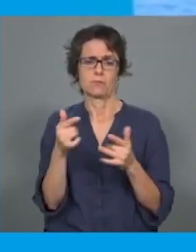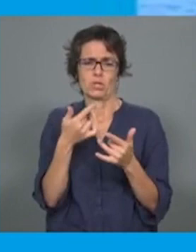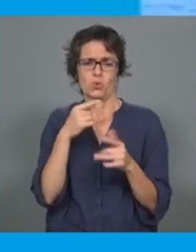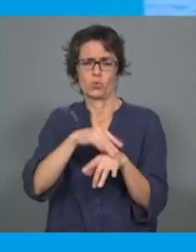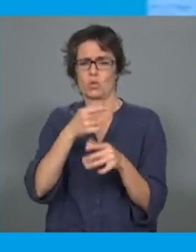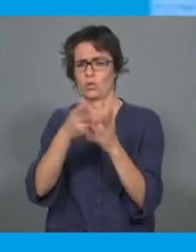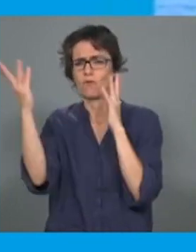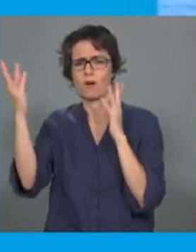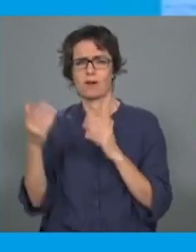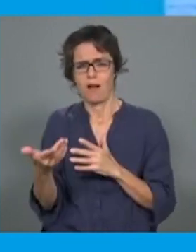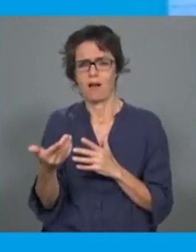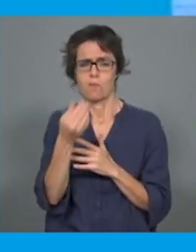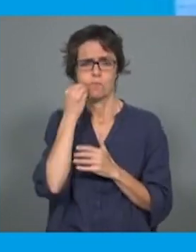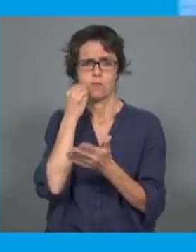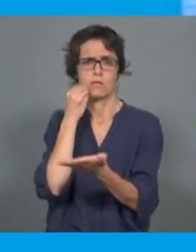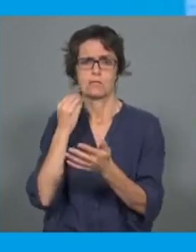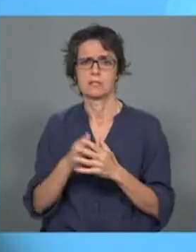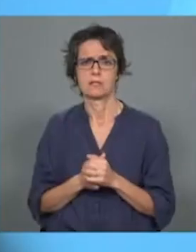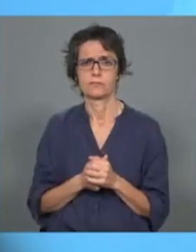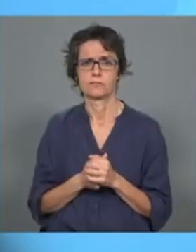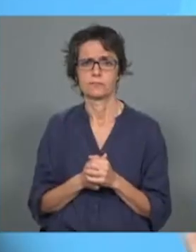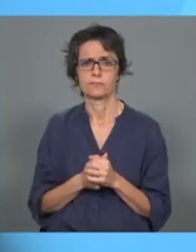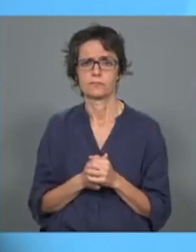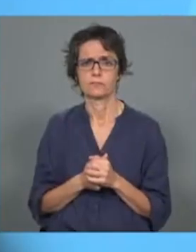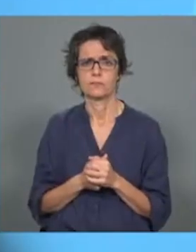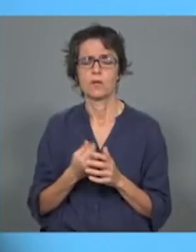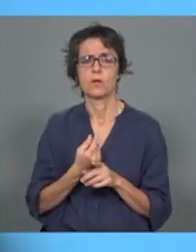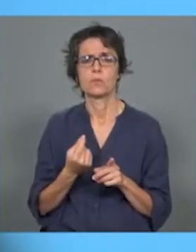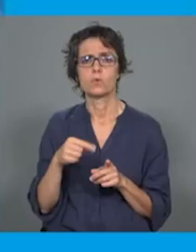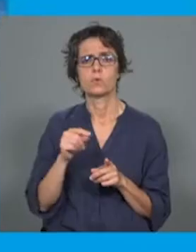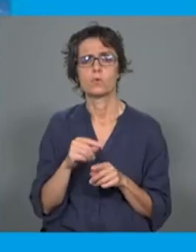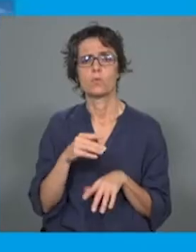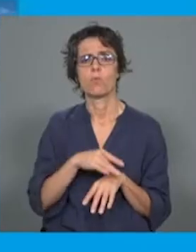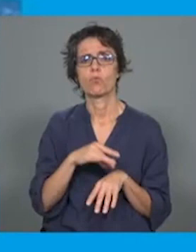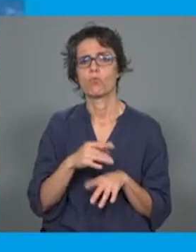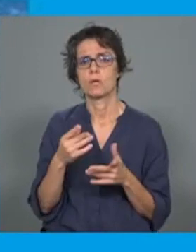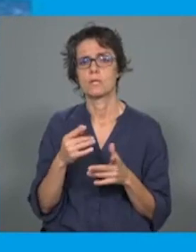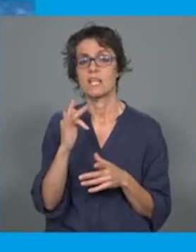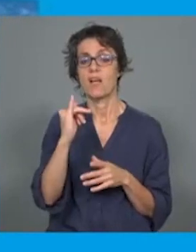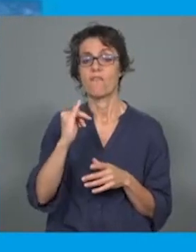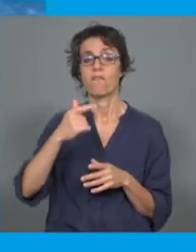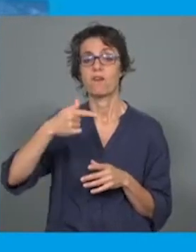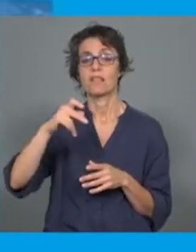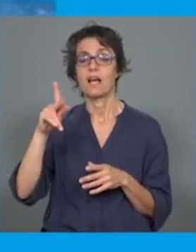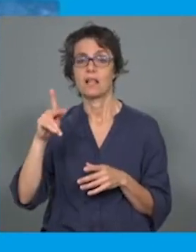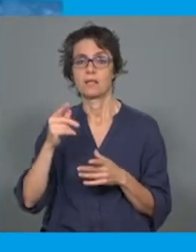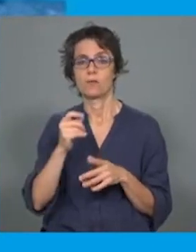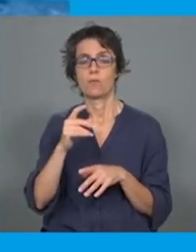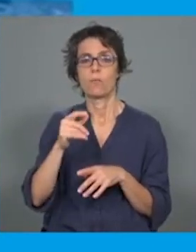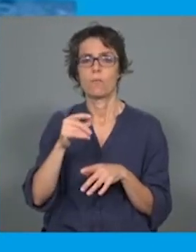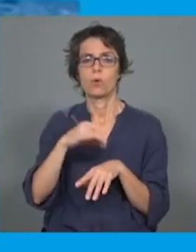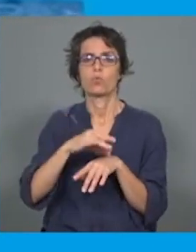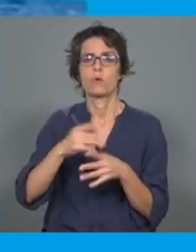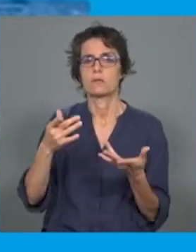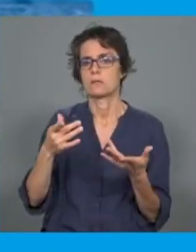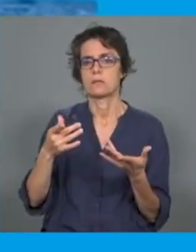que os nossos proponentes queriam. Sim. Porque uma doença fatal não é uma doença, não se pode dizer que um tetraplégico tenha